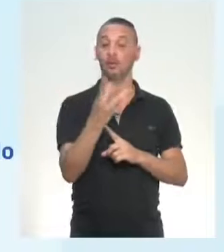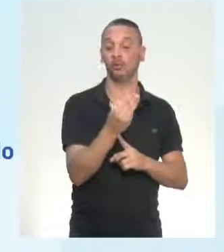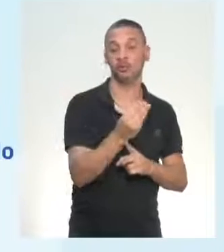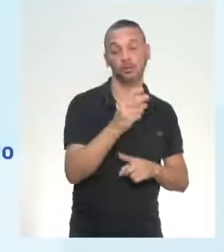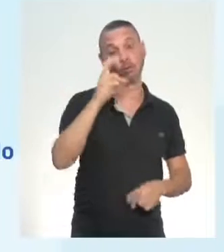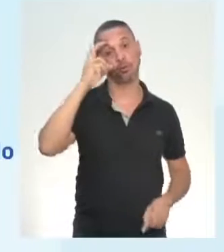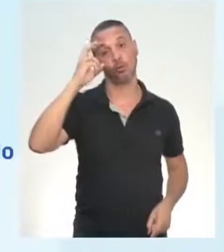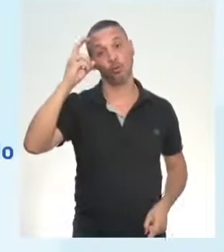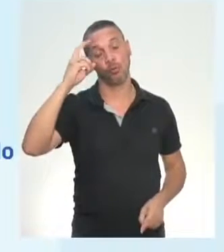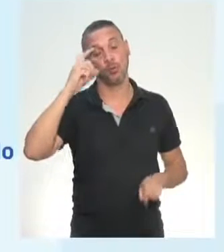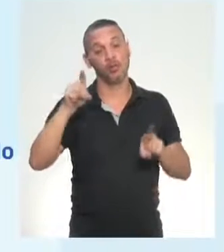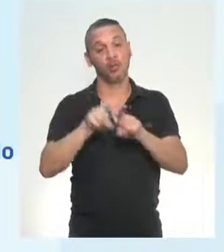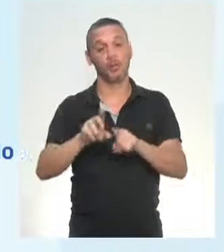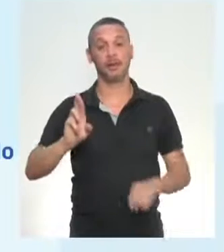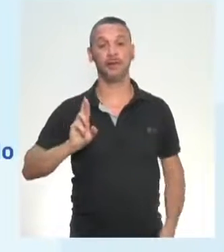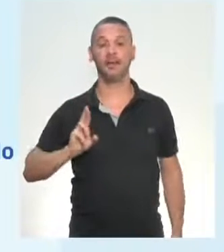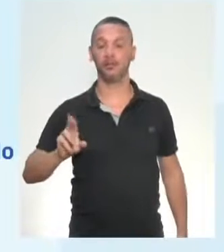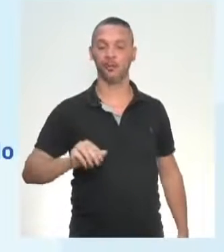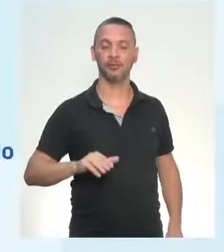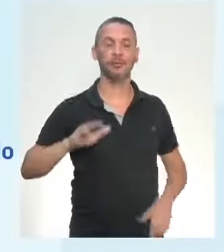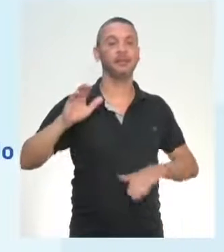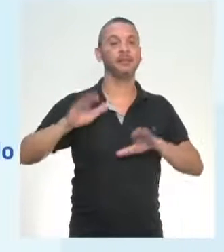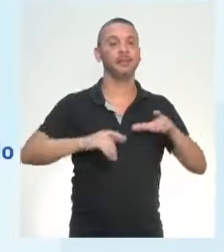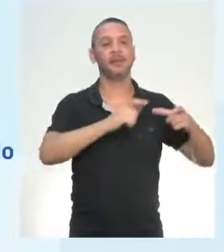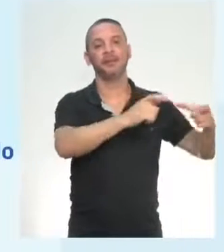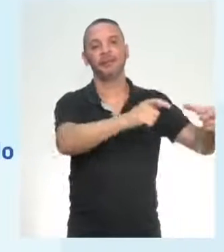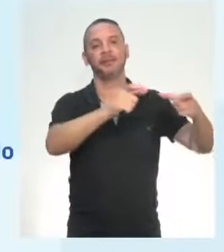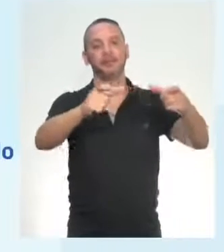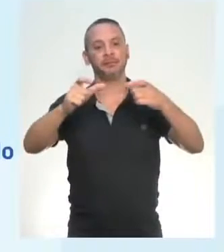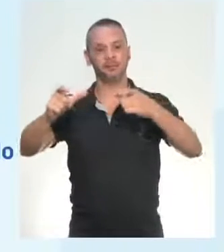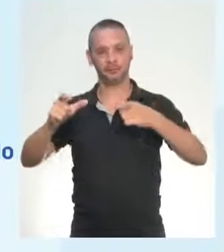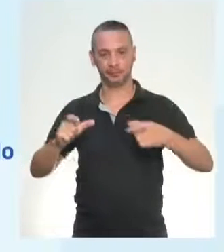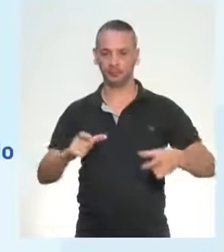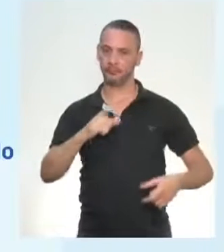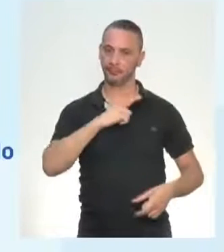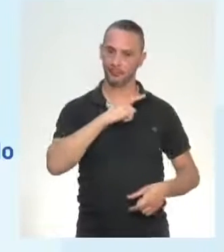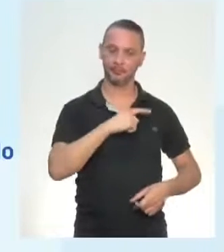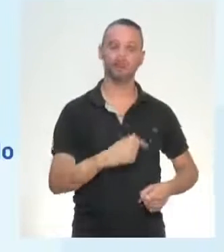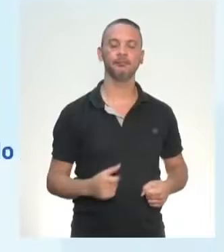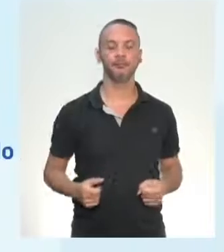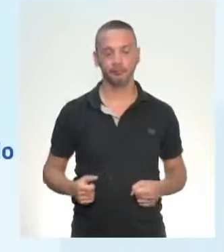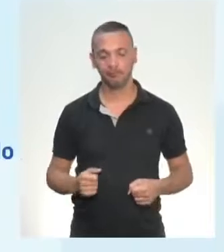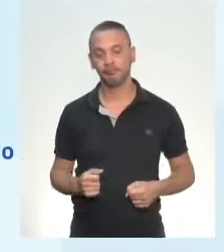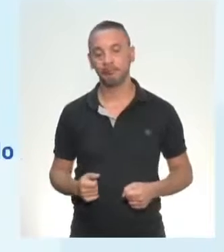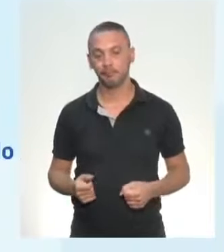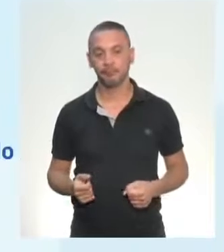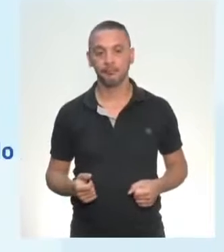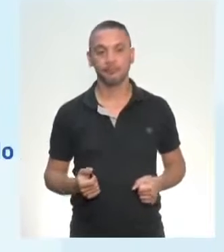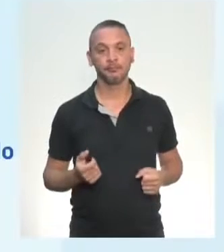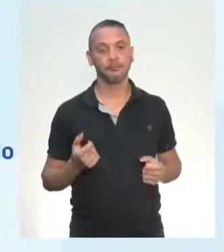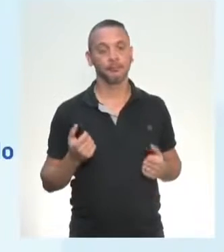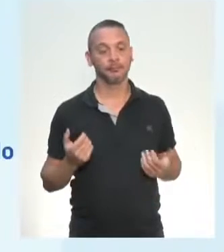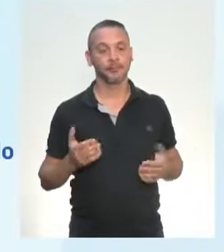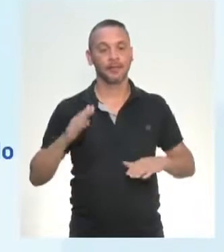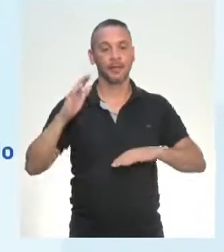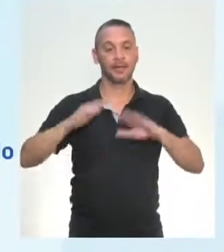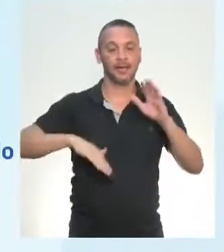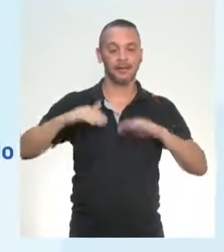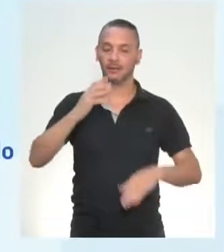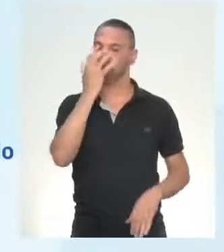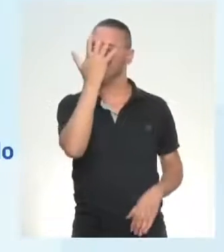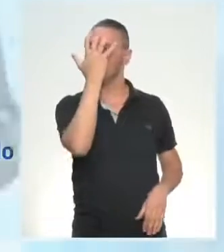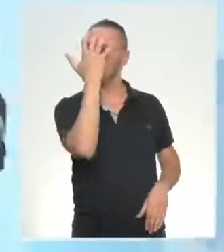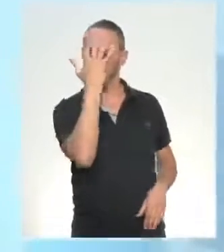culturais e religiosos, dependendo da sociedade, do lugar onde estão inseridas e foram criadas. Às vezes as